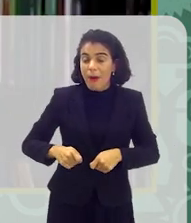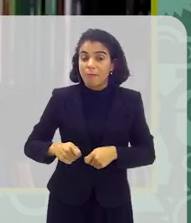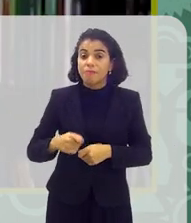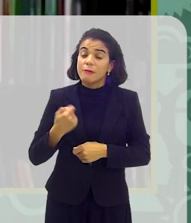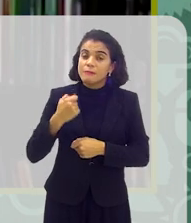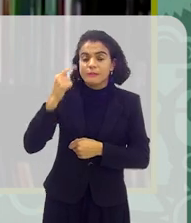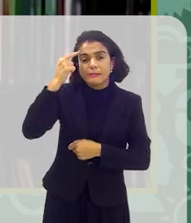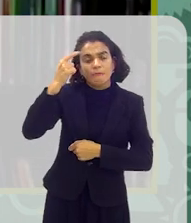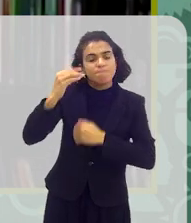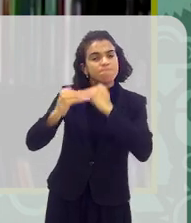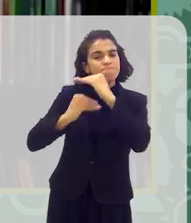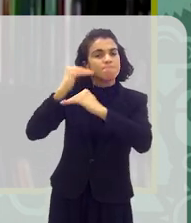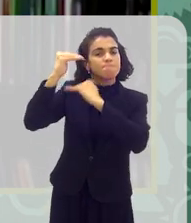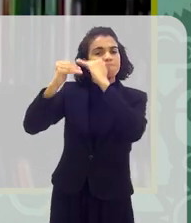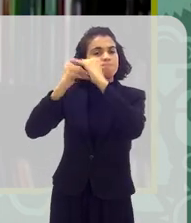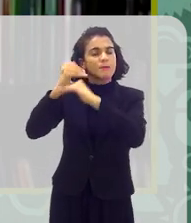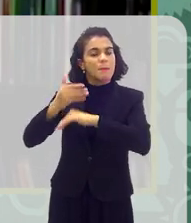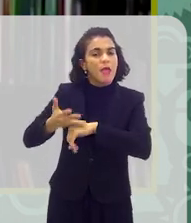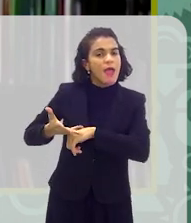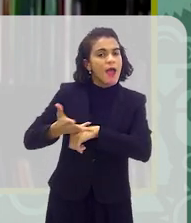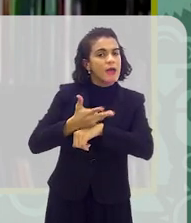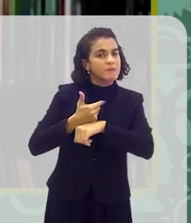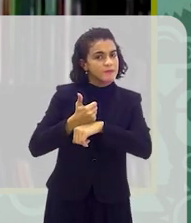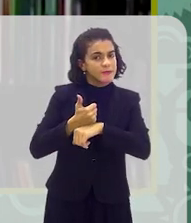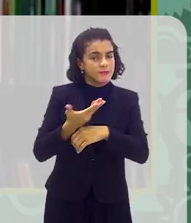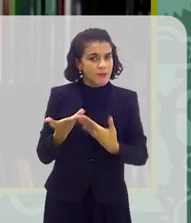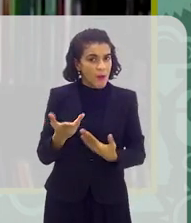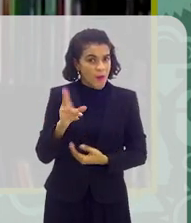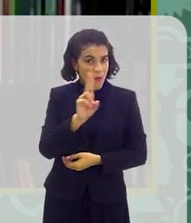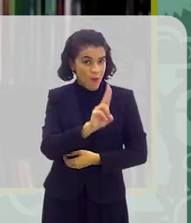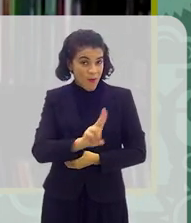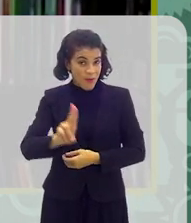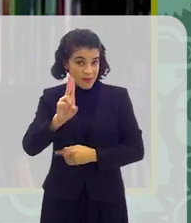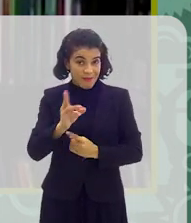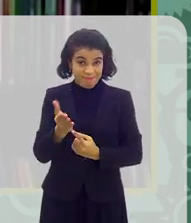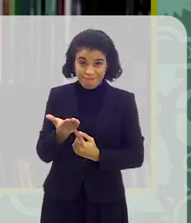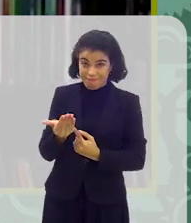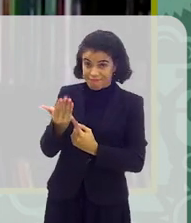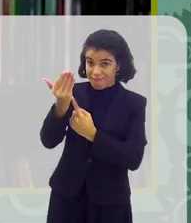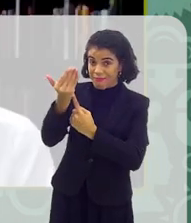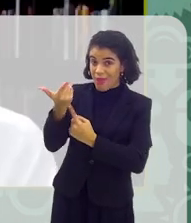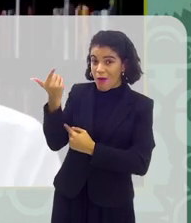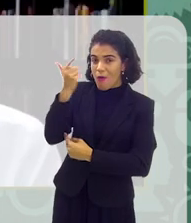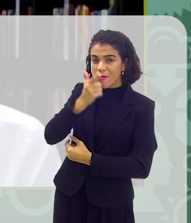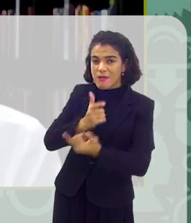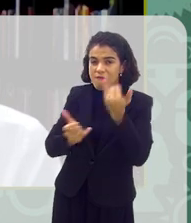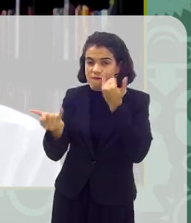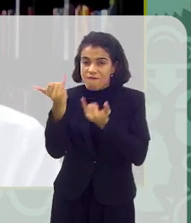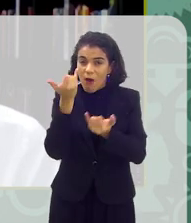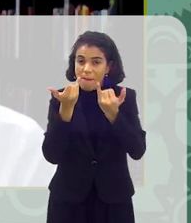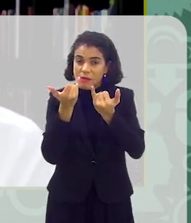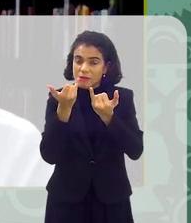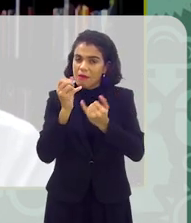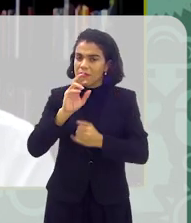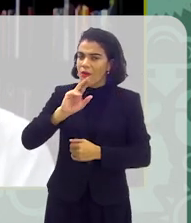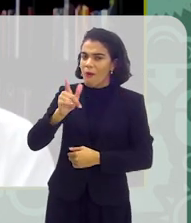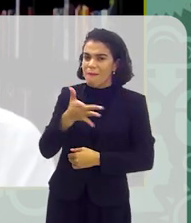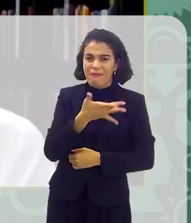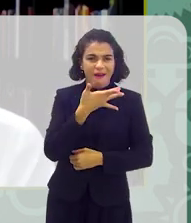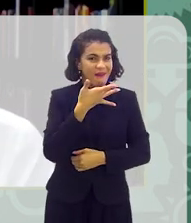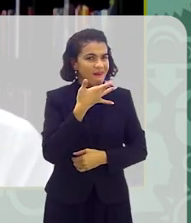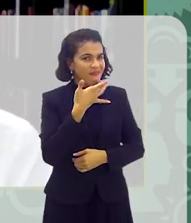tem que se desenvolver, você tem que se aperfeiçoar. Então, utilizar a tecnologia para ter acesso à informação e não